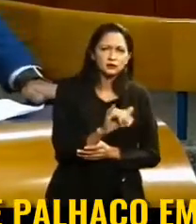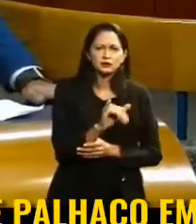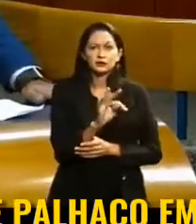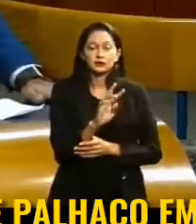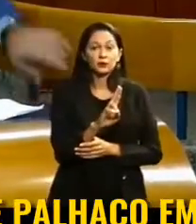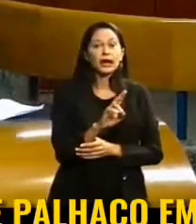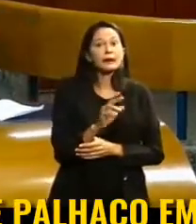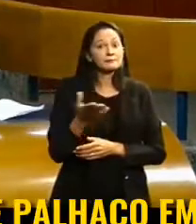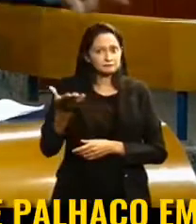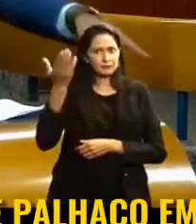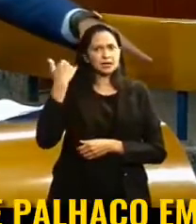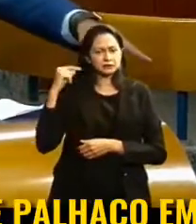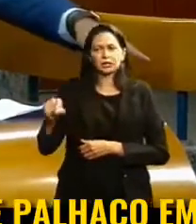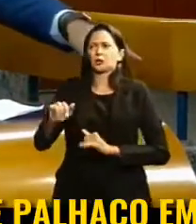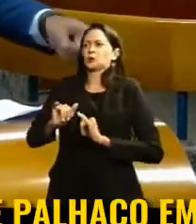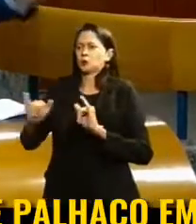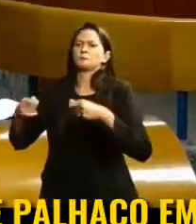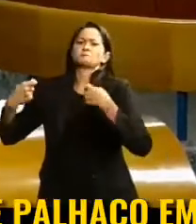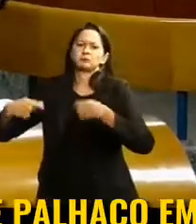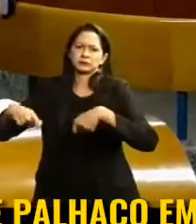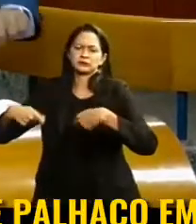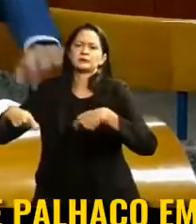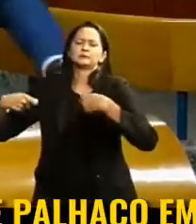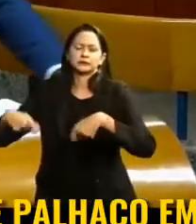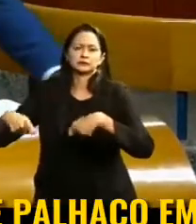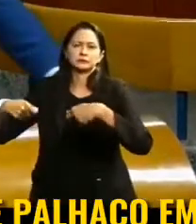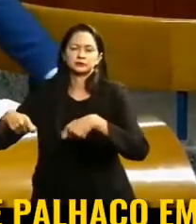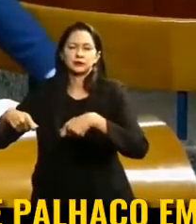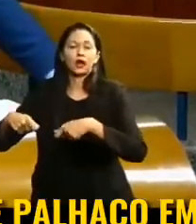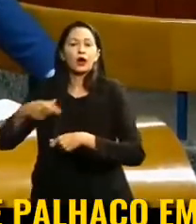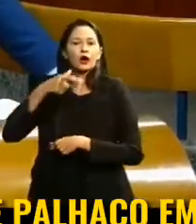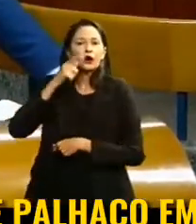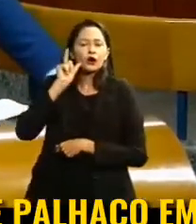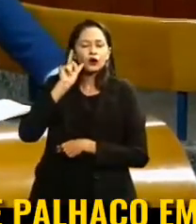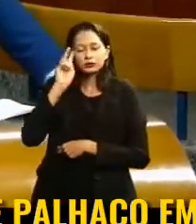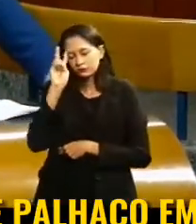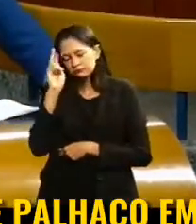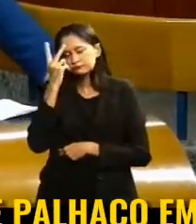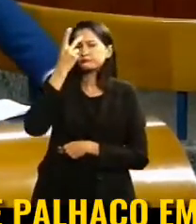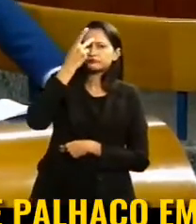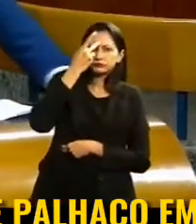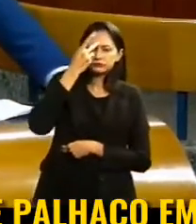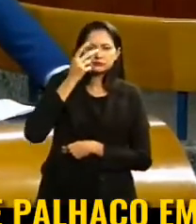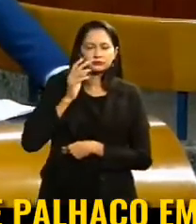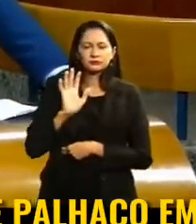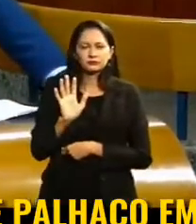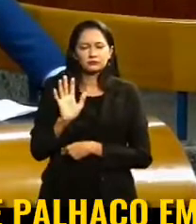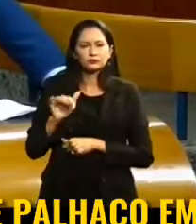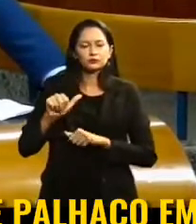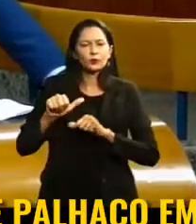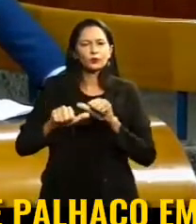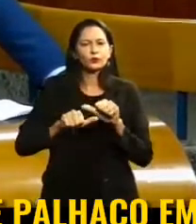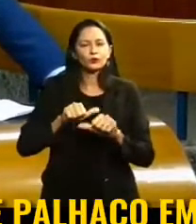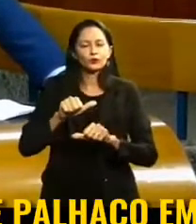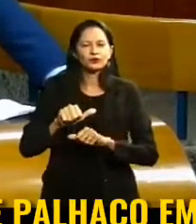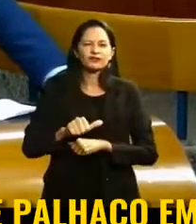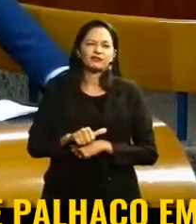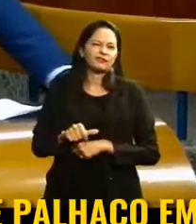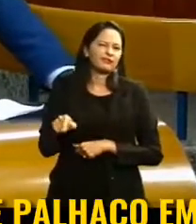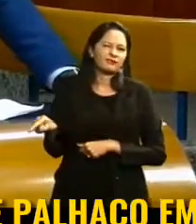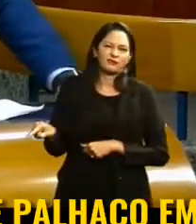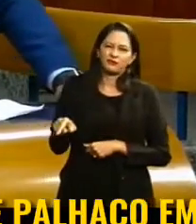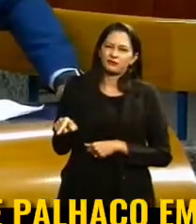mandava votar, e eu tenho um vídeo agora, ele dizendo que nós traímos a sociedade. Apresentador de televisão,